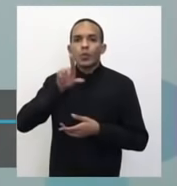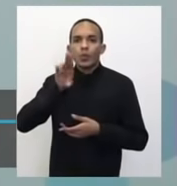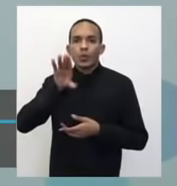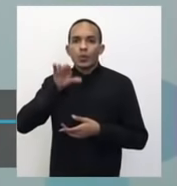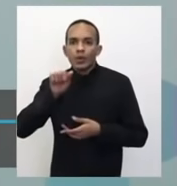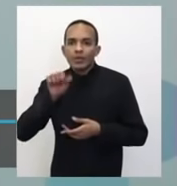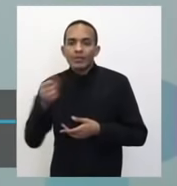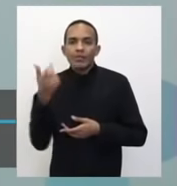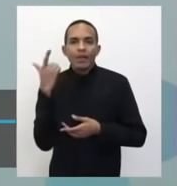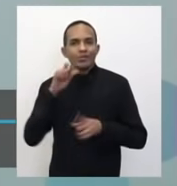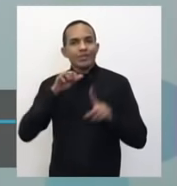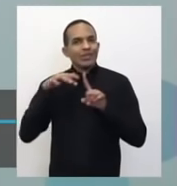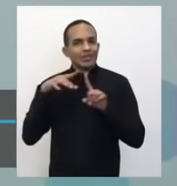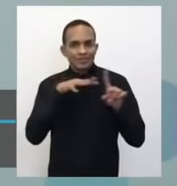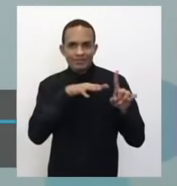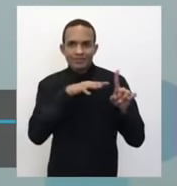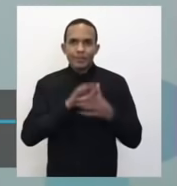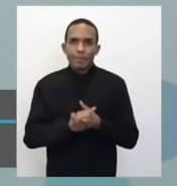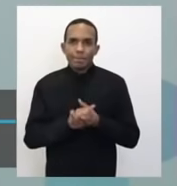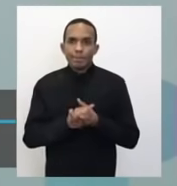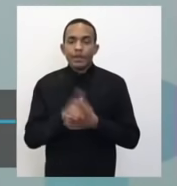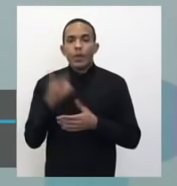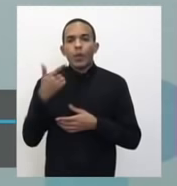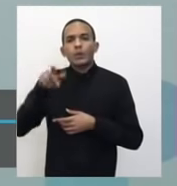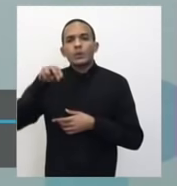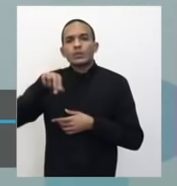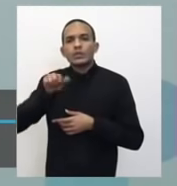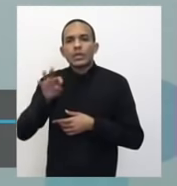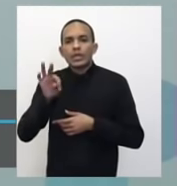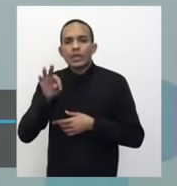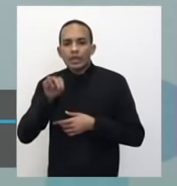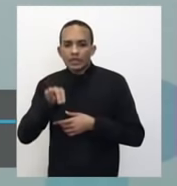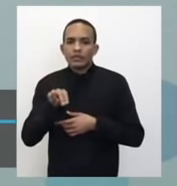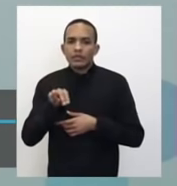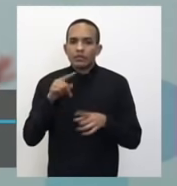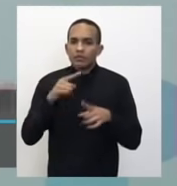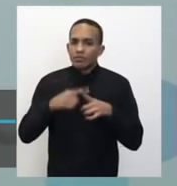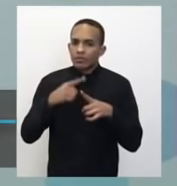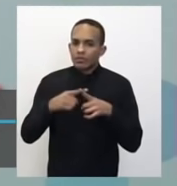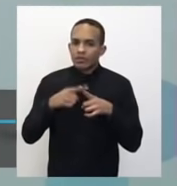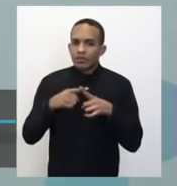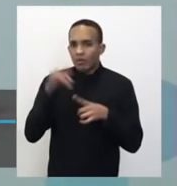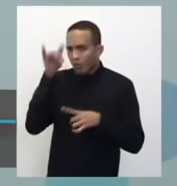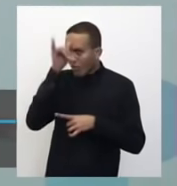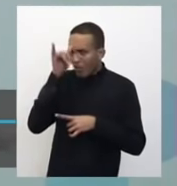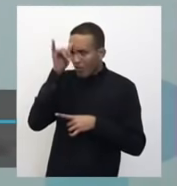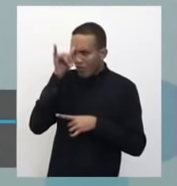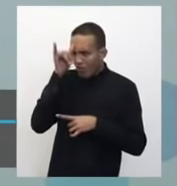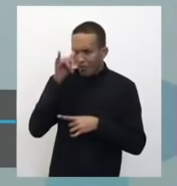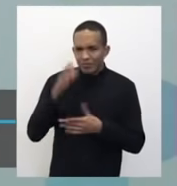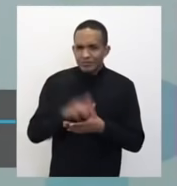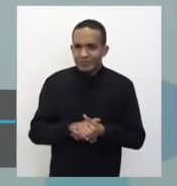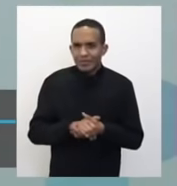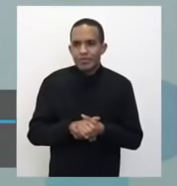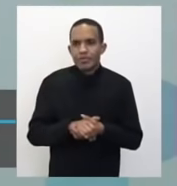ganhar seguidores. Aí o Natan falou que porque são bobos, viu? O Natan acha a galera boba que faz